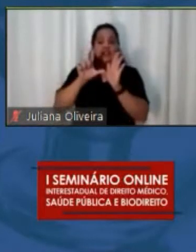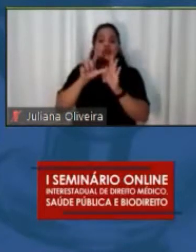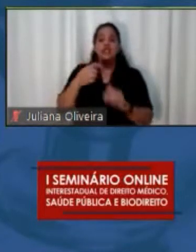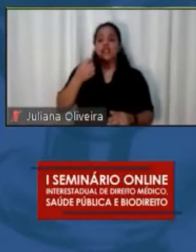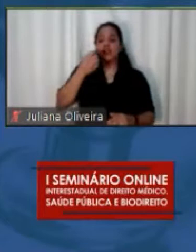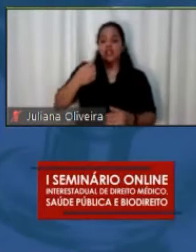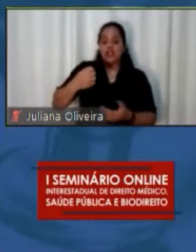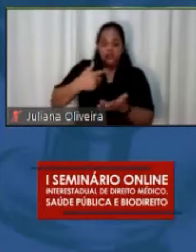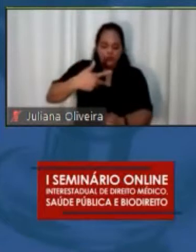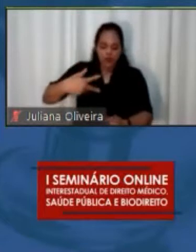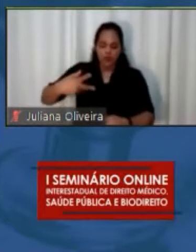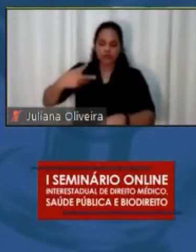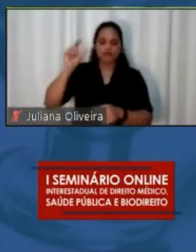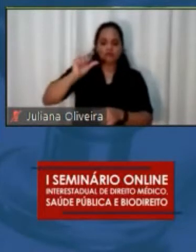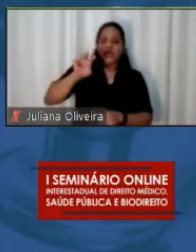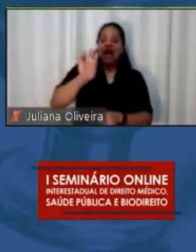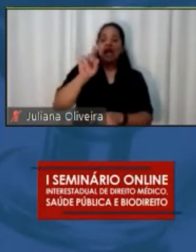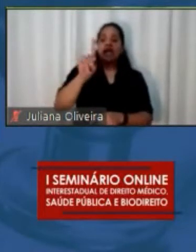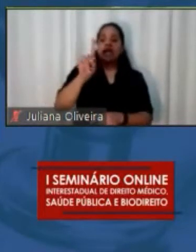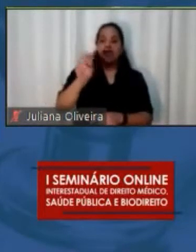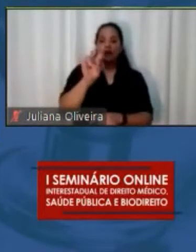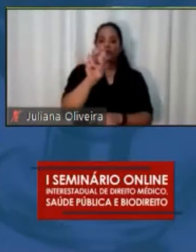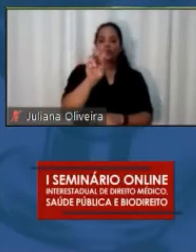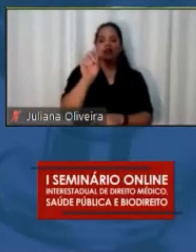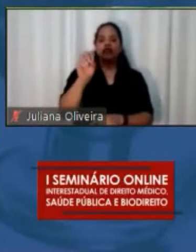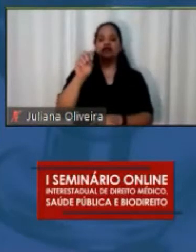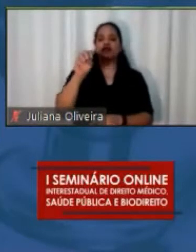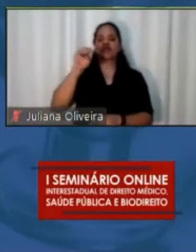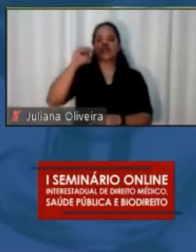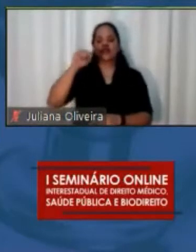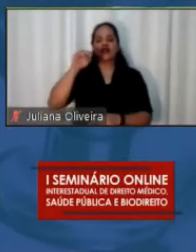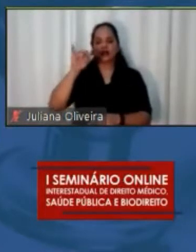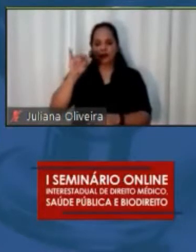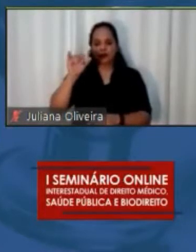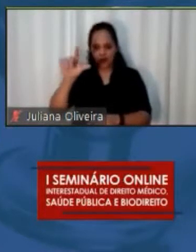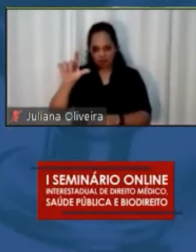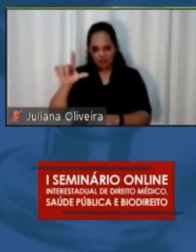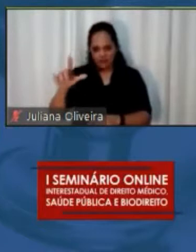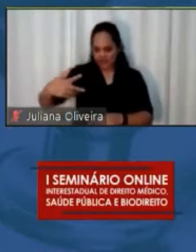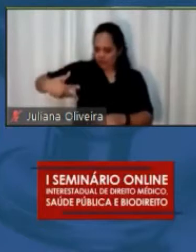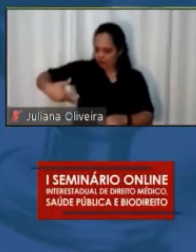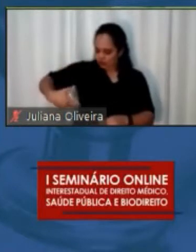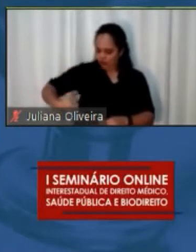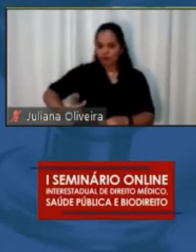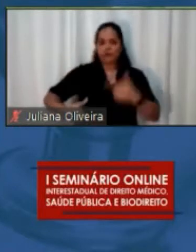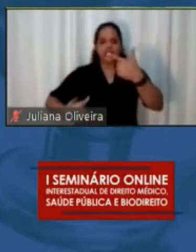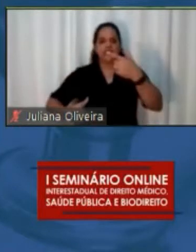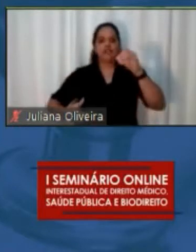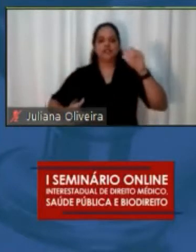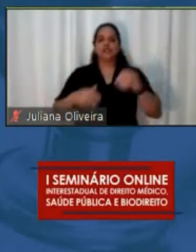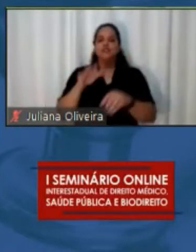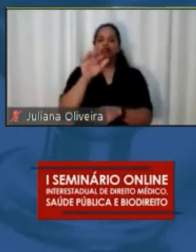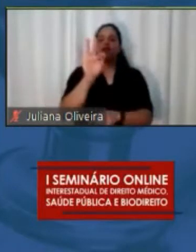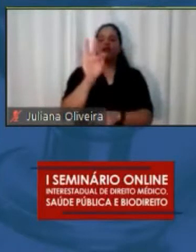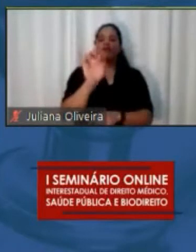miligramas, de 500 unidades de eritropoetina e 200 miligramas de ferro na véspera da